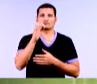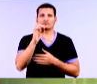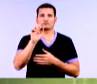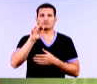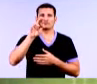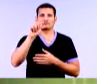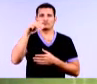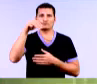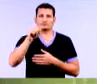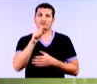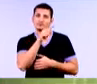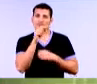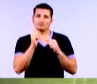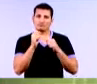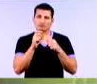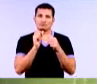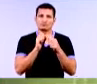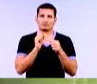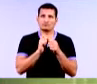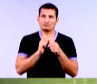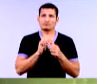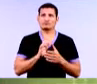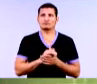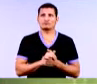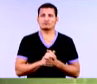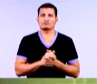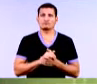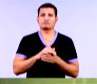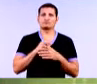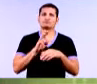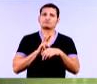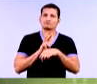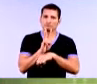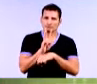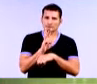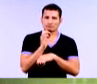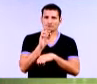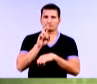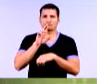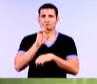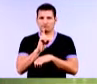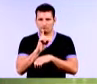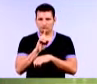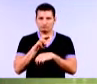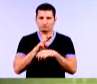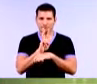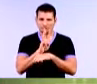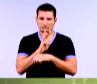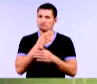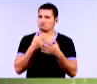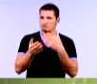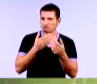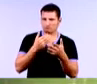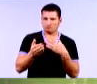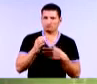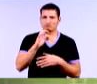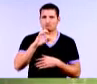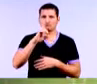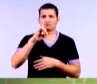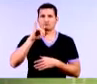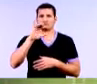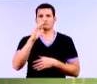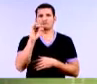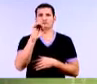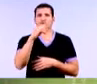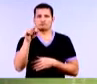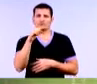fluxograma, ela pode ser feita no Word, em qualquer outra, em qualquer ferramenta de edição que vai ter lá os desenhos